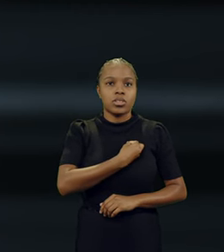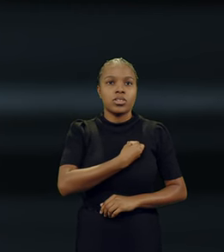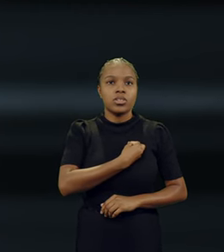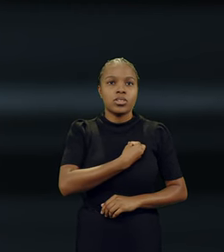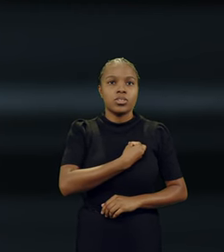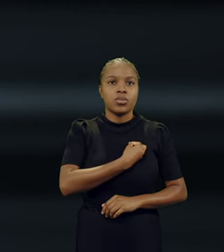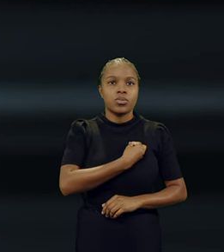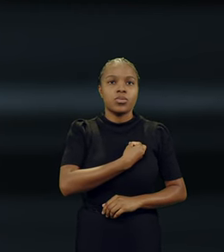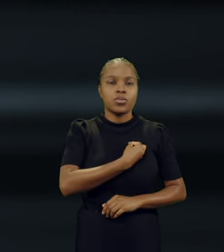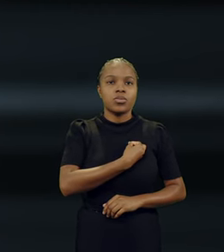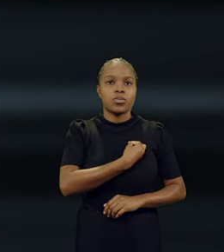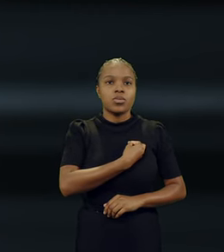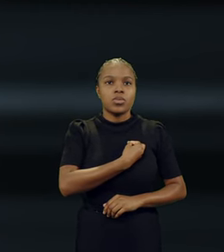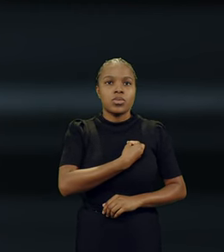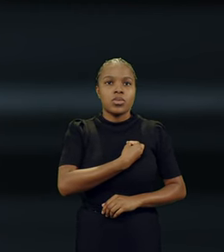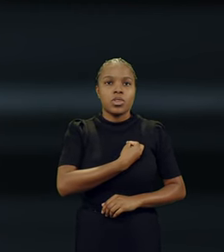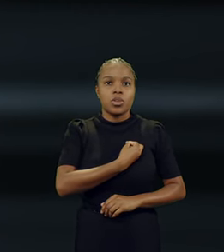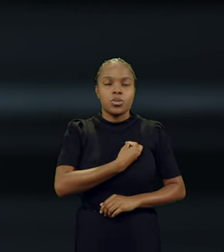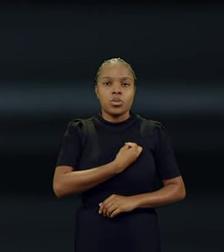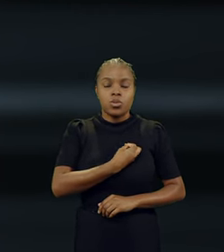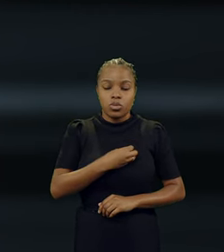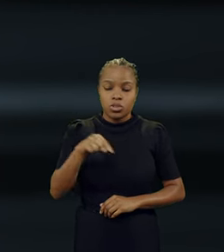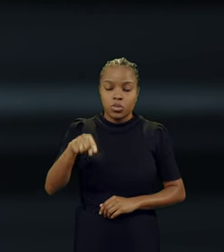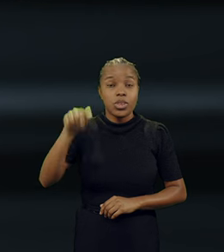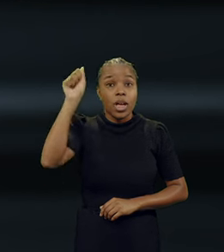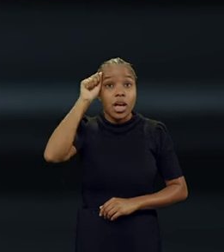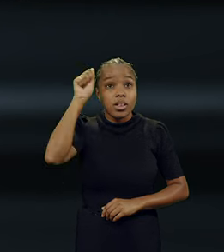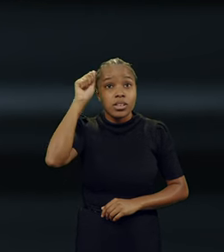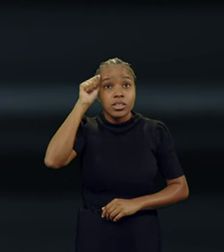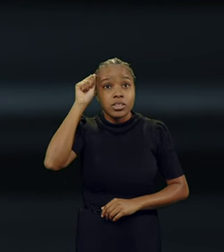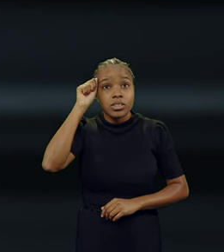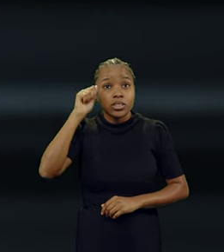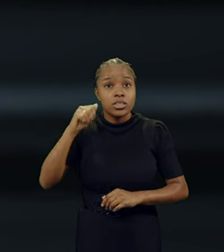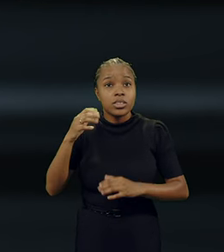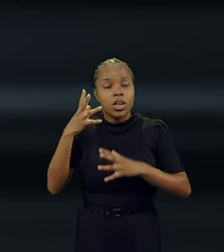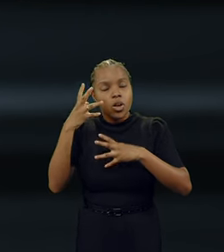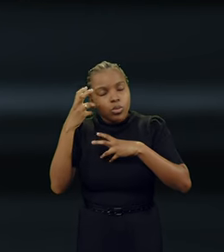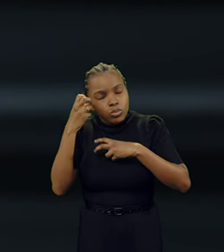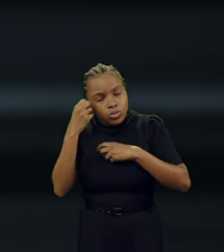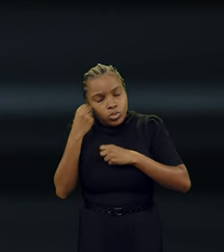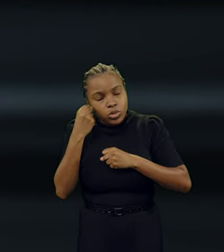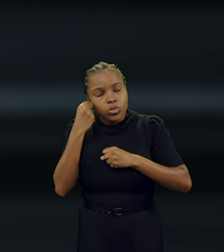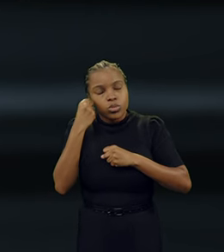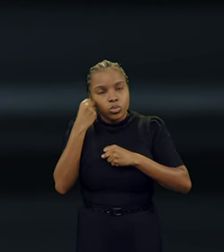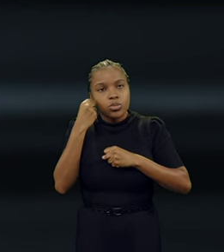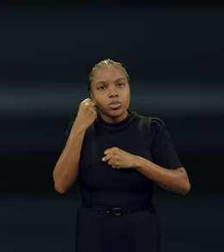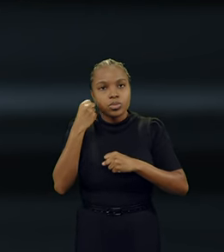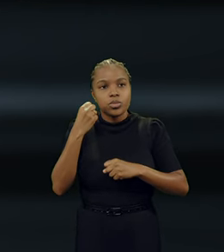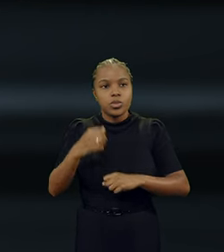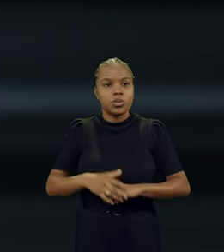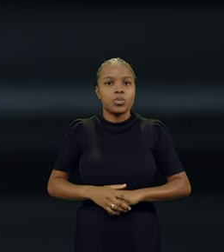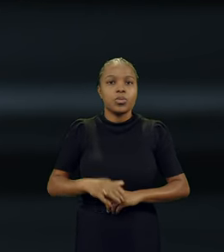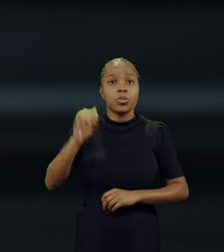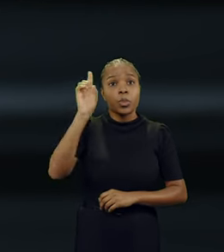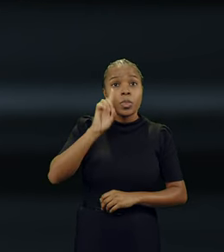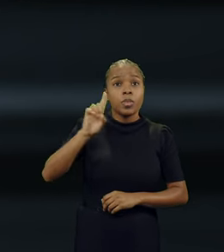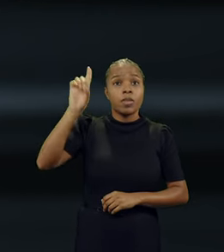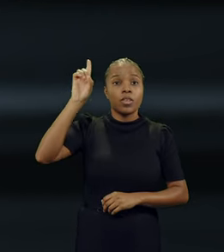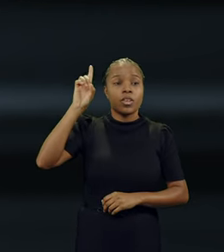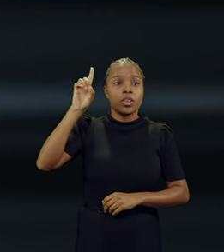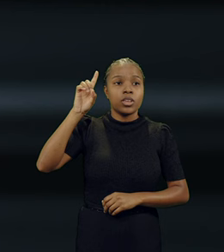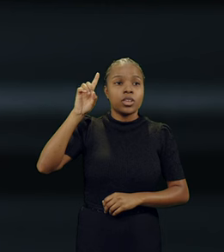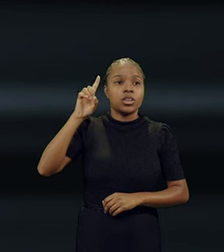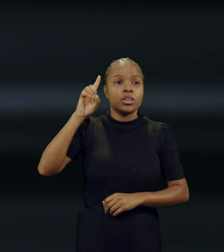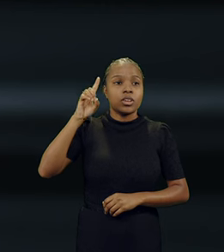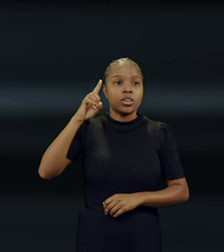depois do colocou no sono profundo, e a Bíblia fala que Deus deu-lhe uma anestesia